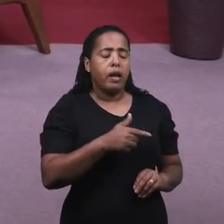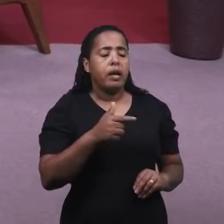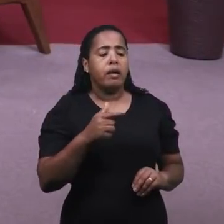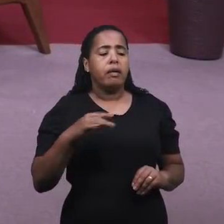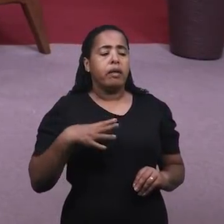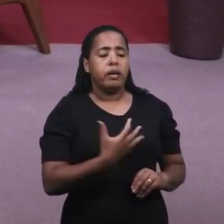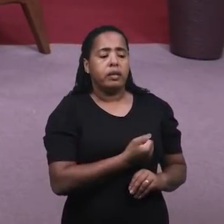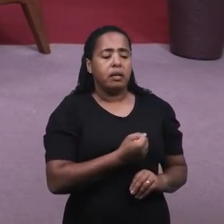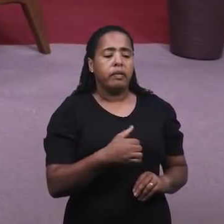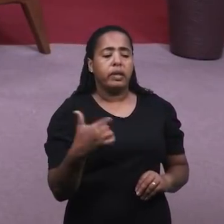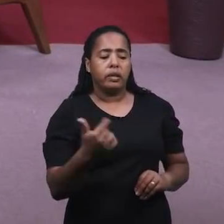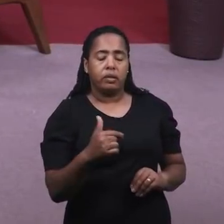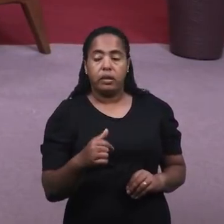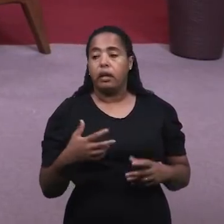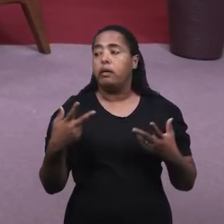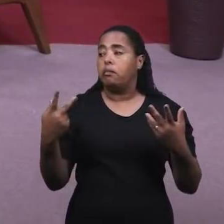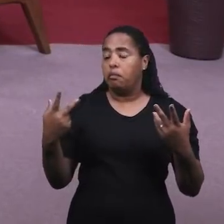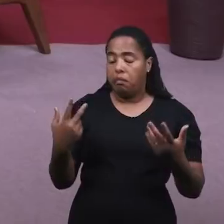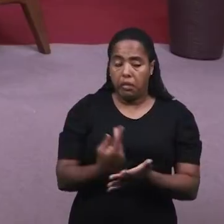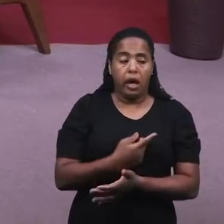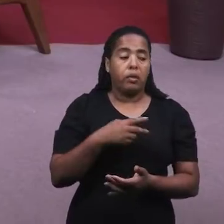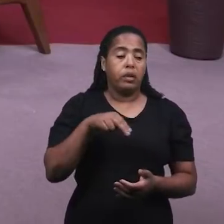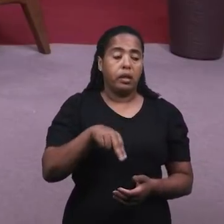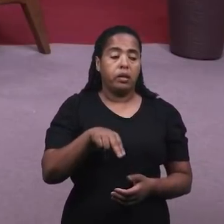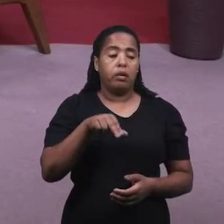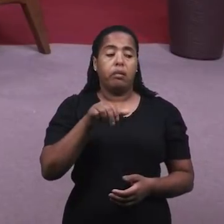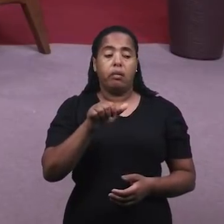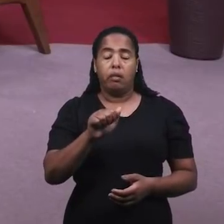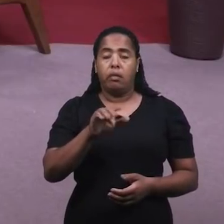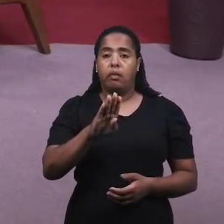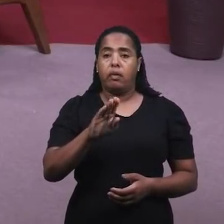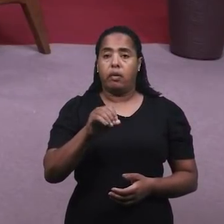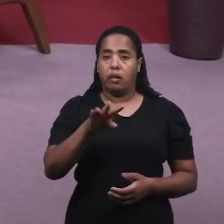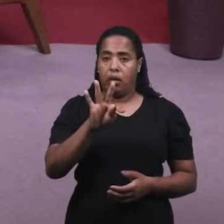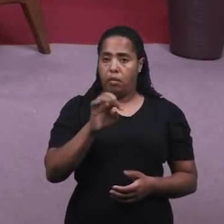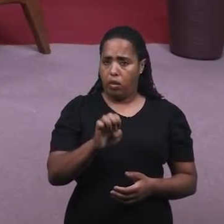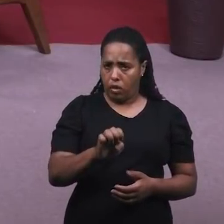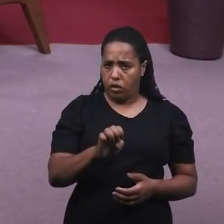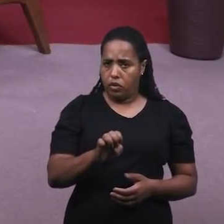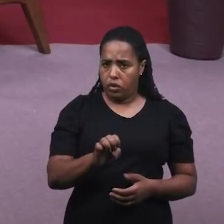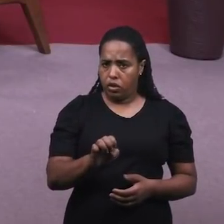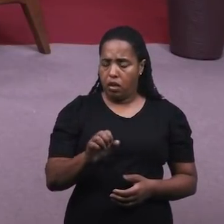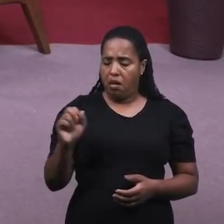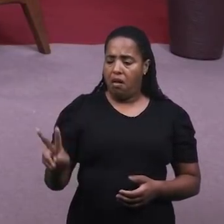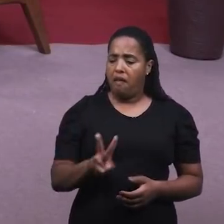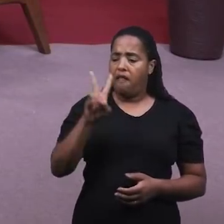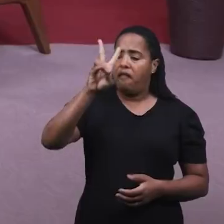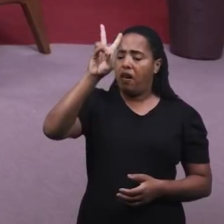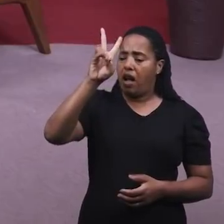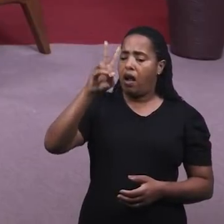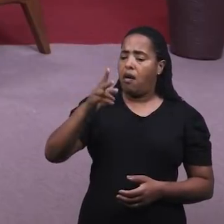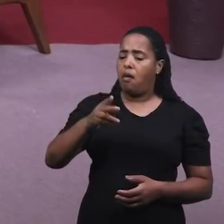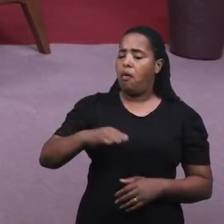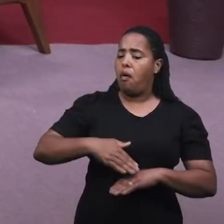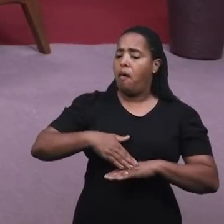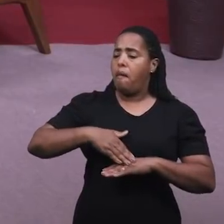né? Foi o que aconteceu com Nabote. Não tinha valor que pudesse ser maior do que aquilo que era o valor da vinha. Ele morreu, Josias, por